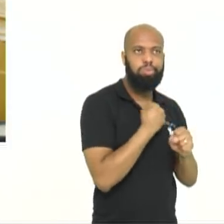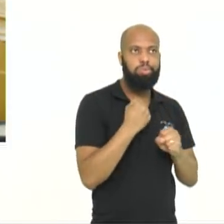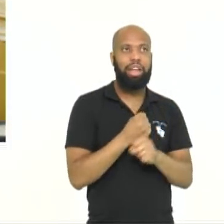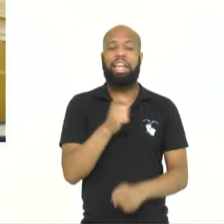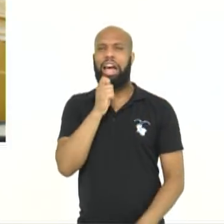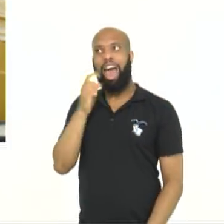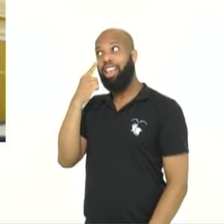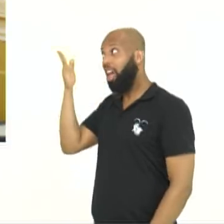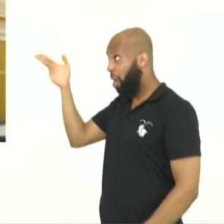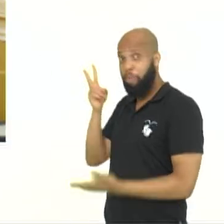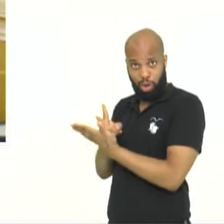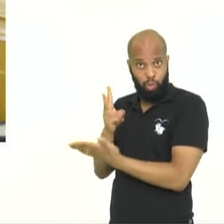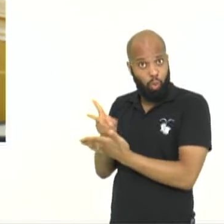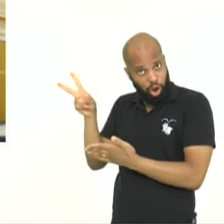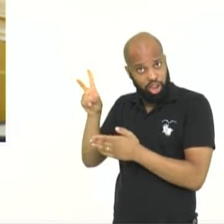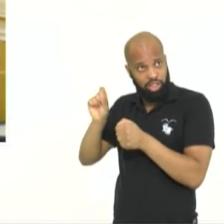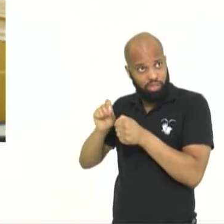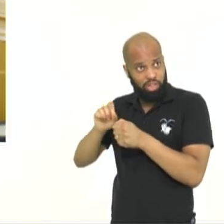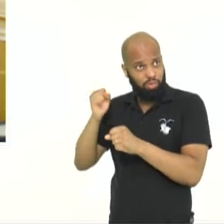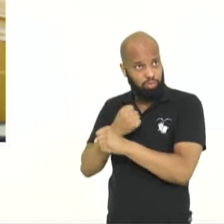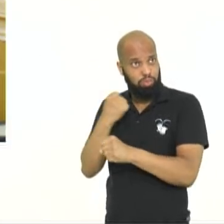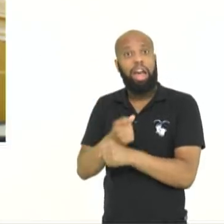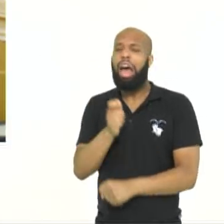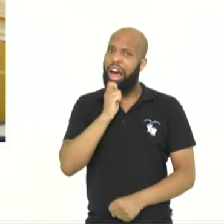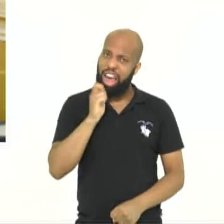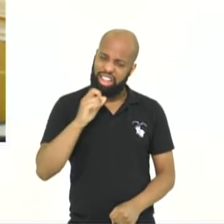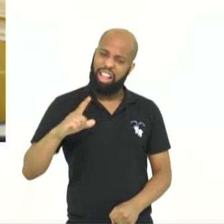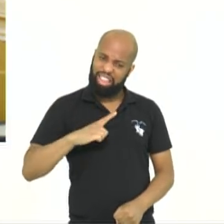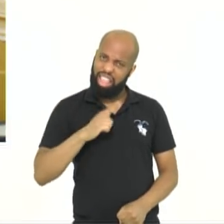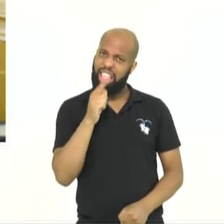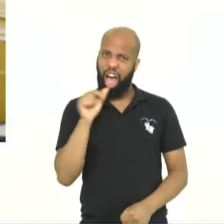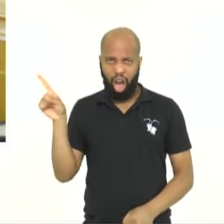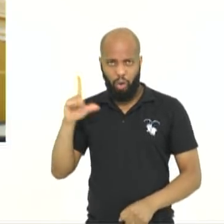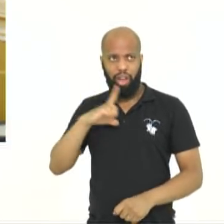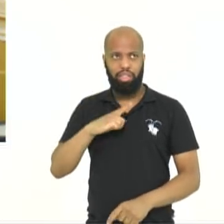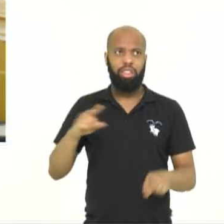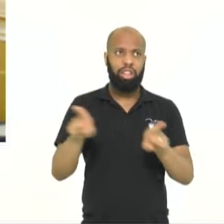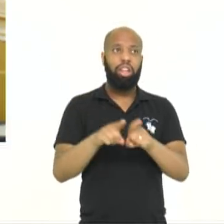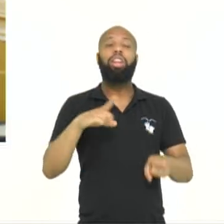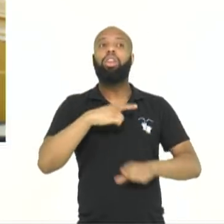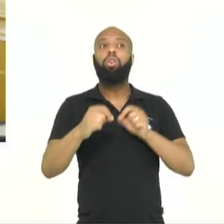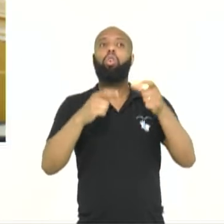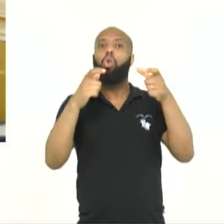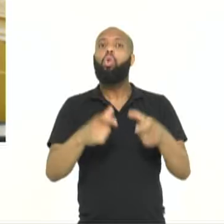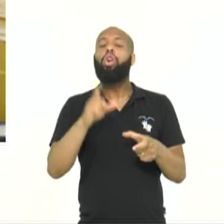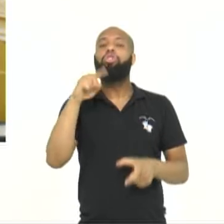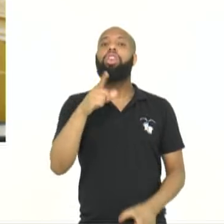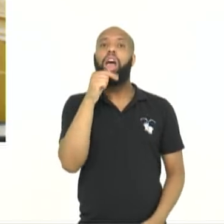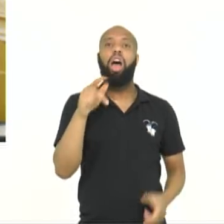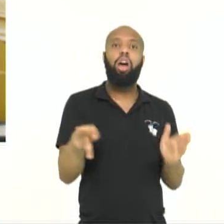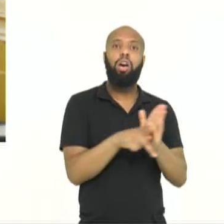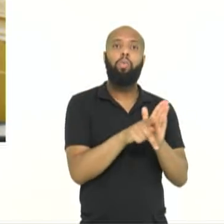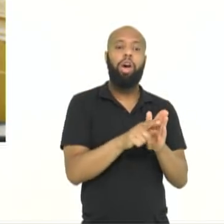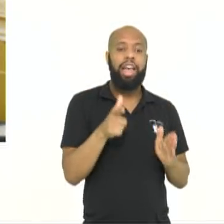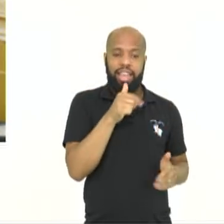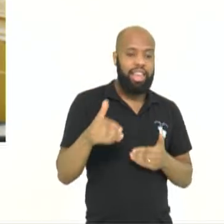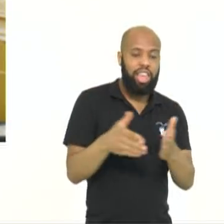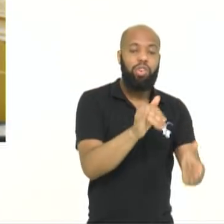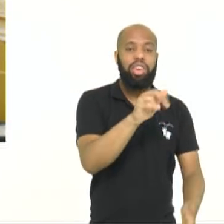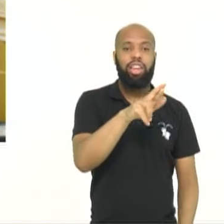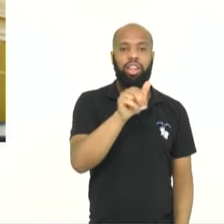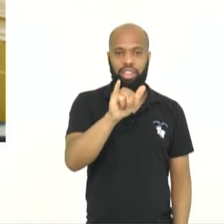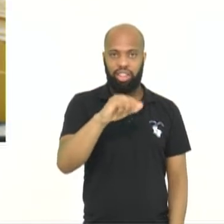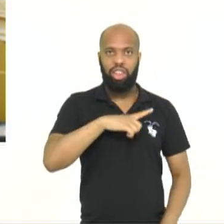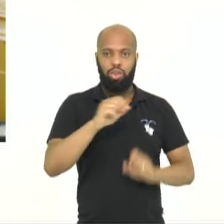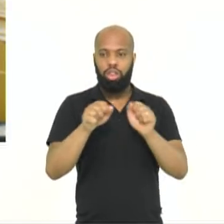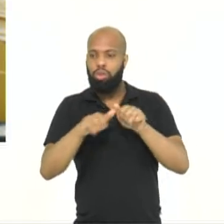ainda está aqui, esse reservatório ainda está em funcionamento. Ele é abastecido pelas águas da represa do Iraí, Chegando aqui, ele é distribuído